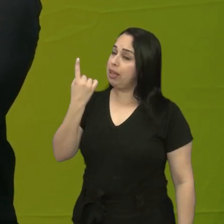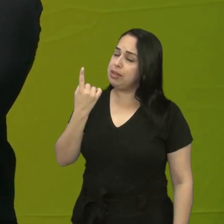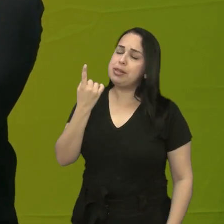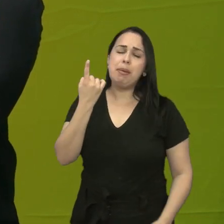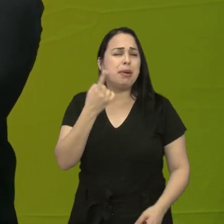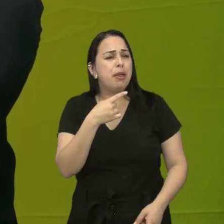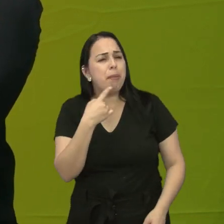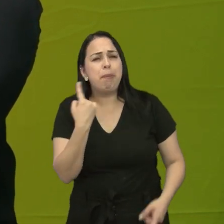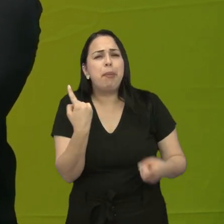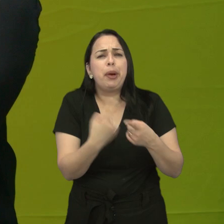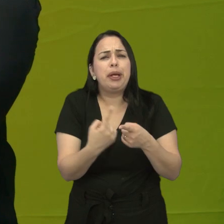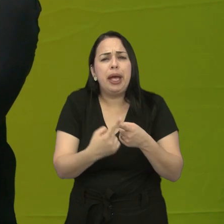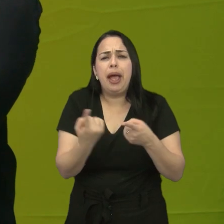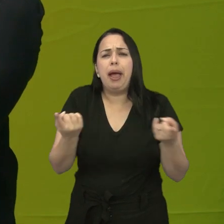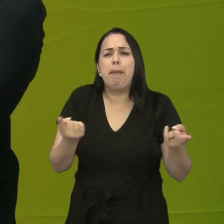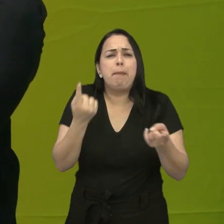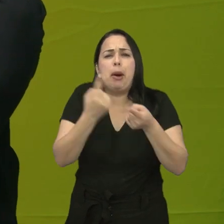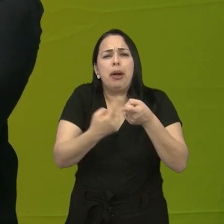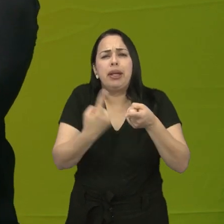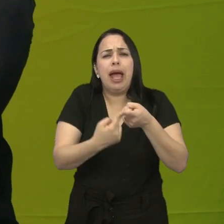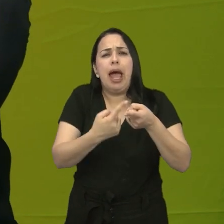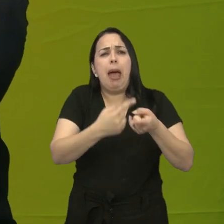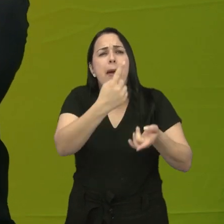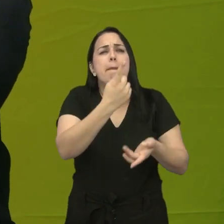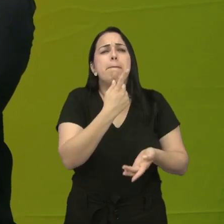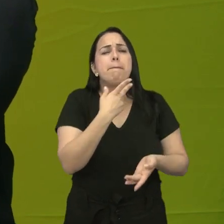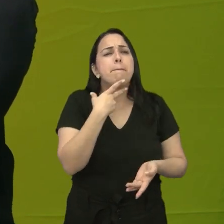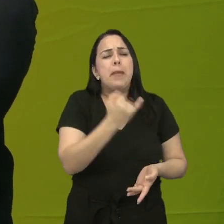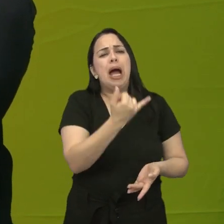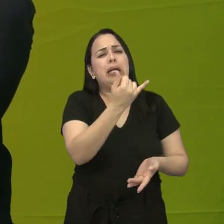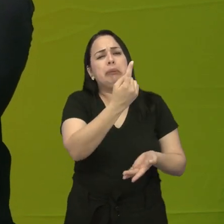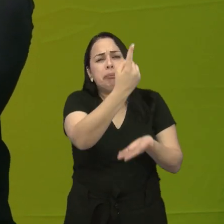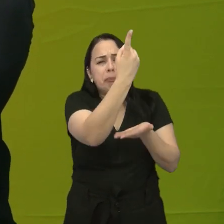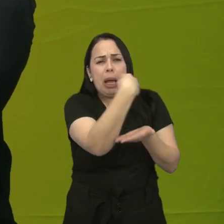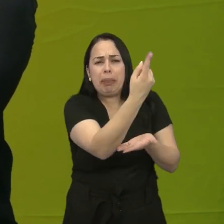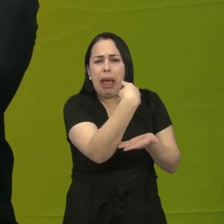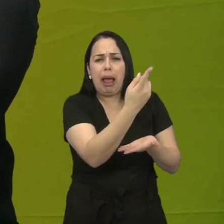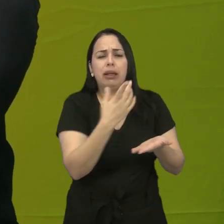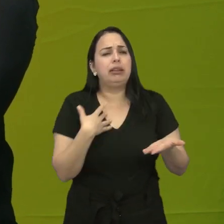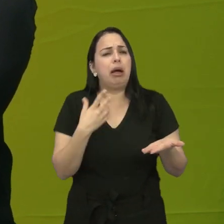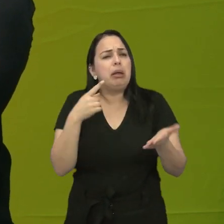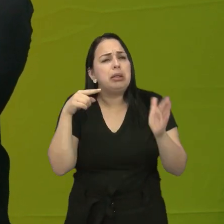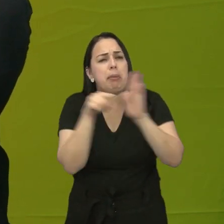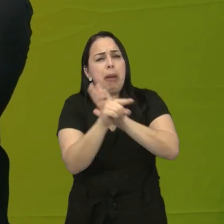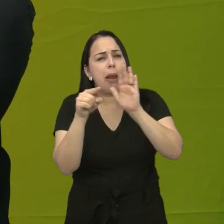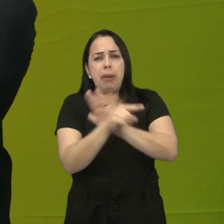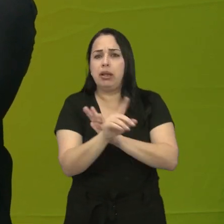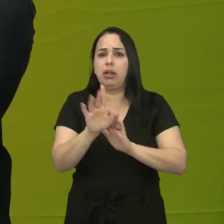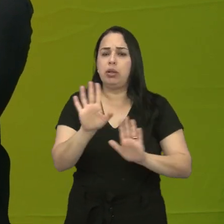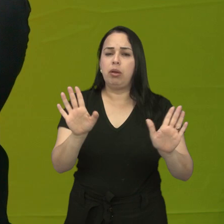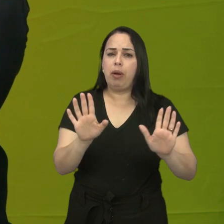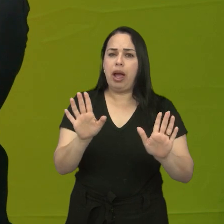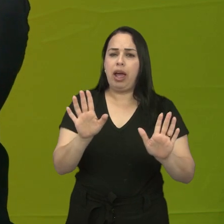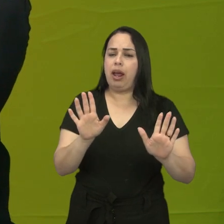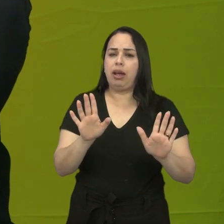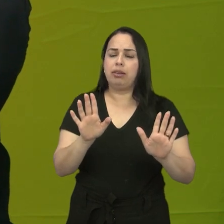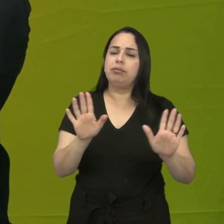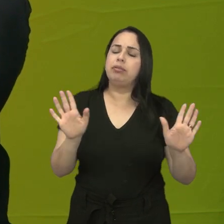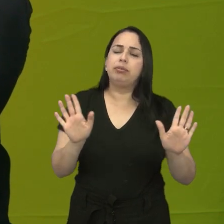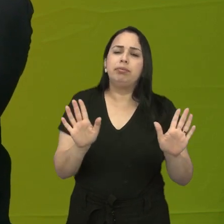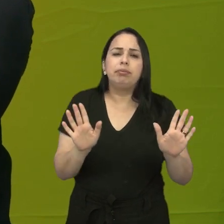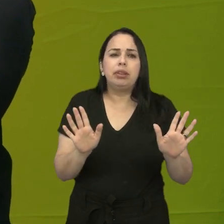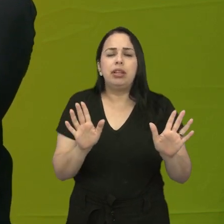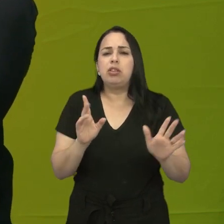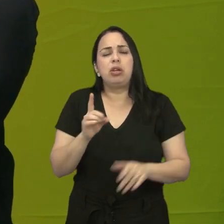estava ali questionando, batendo de frente, contrariando. E não era nada de rebeldia ou coisa assim, era